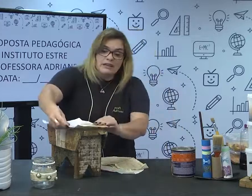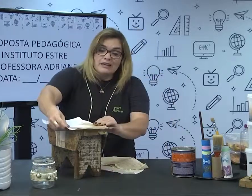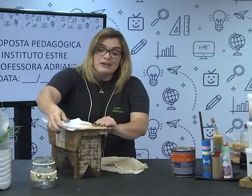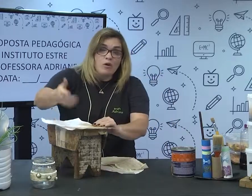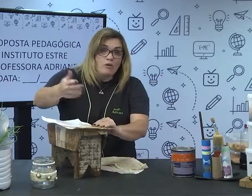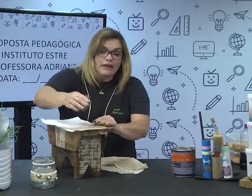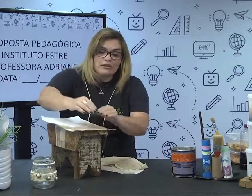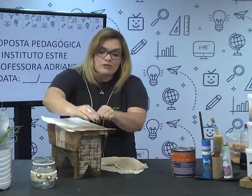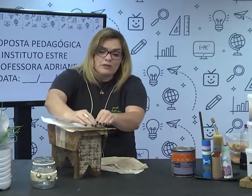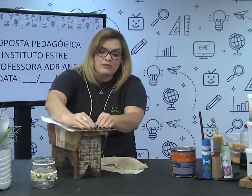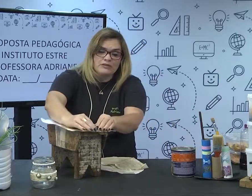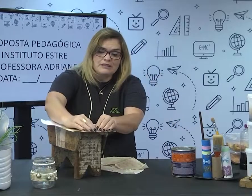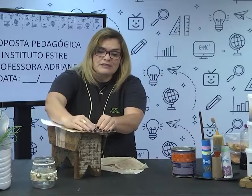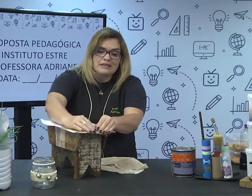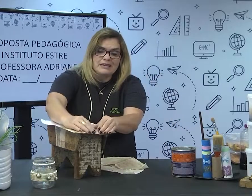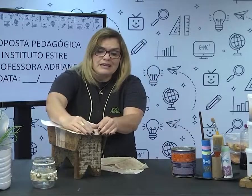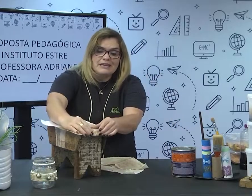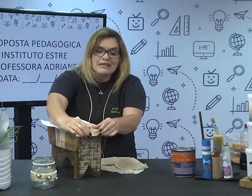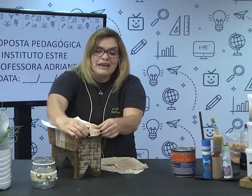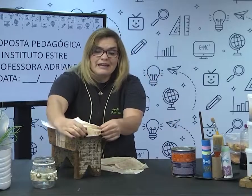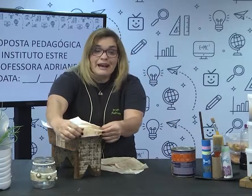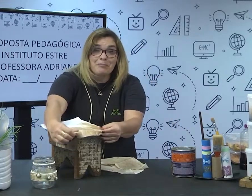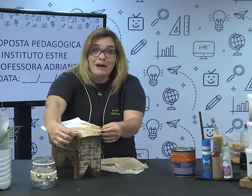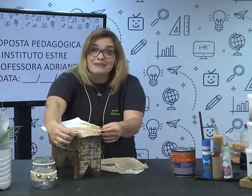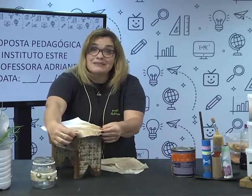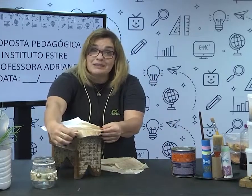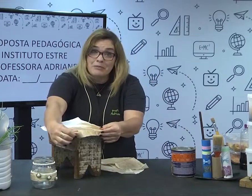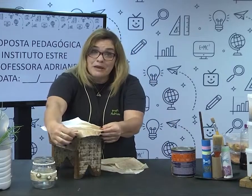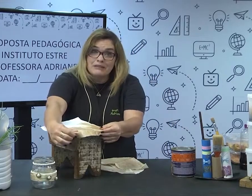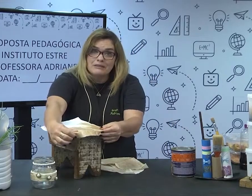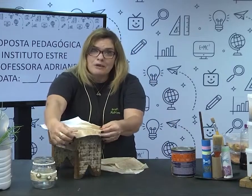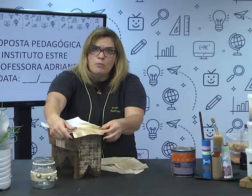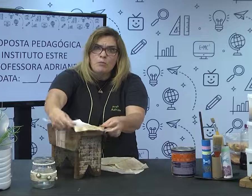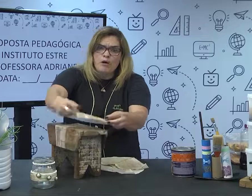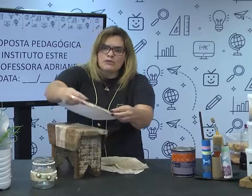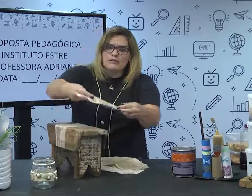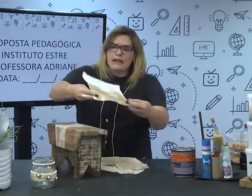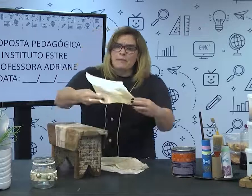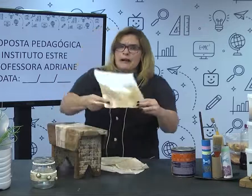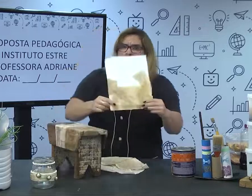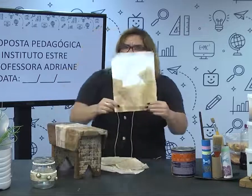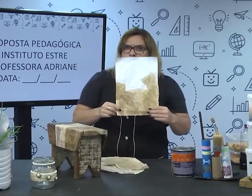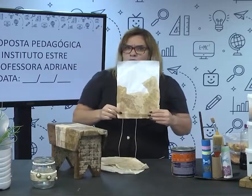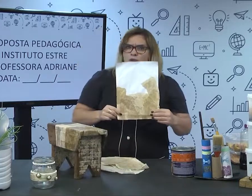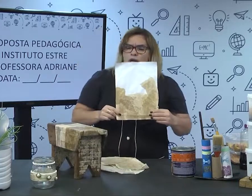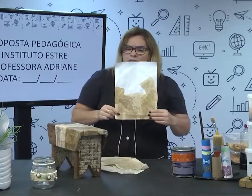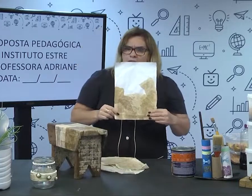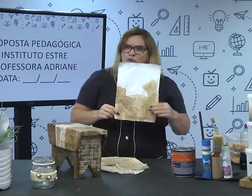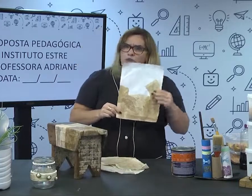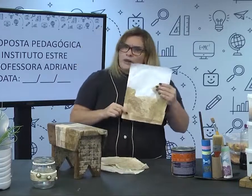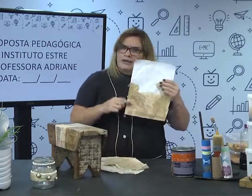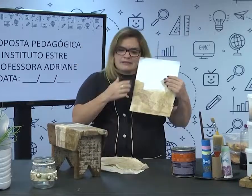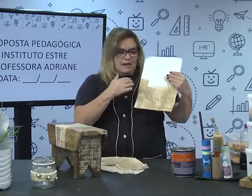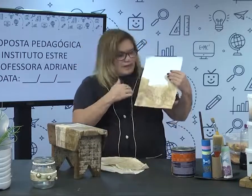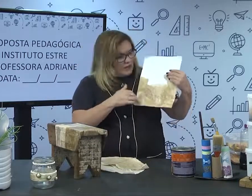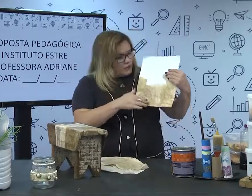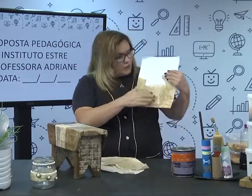pôr em qualquer superfície e encapar também. Posso encapar a capa do meu